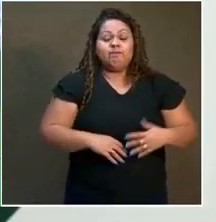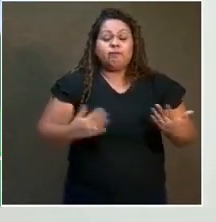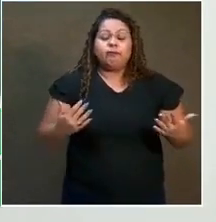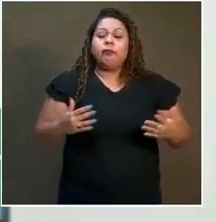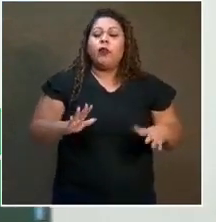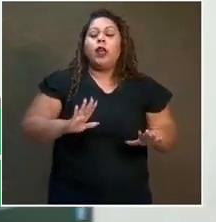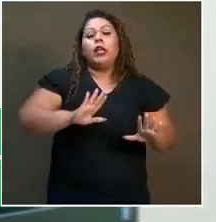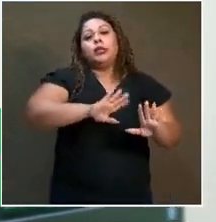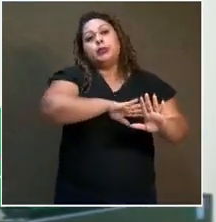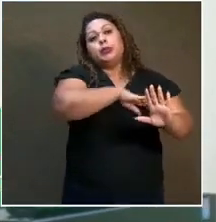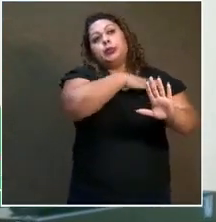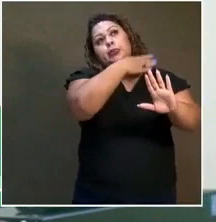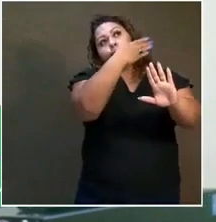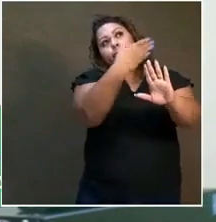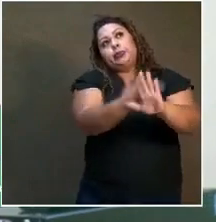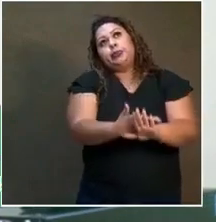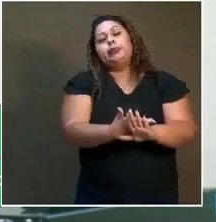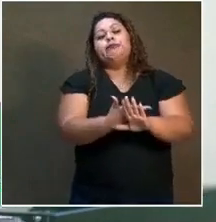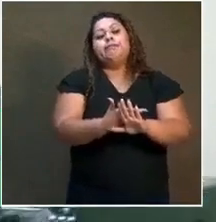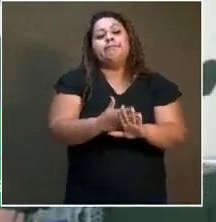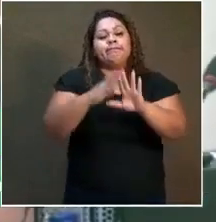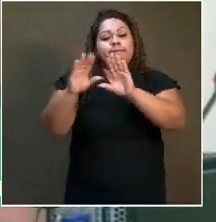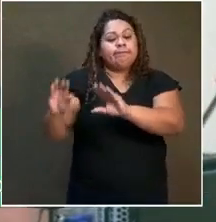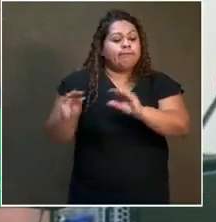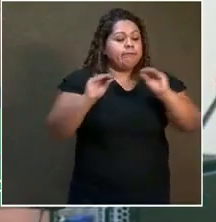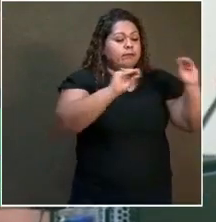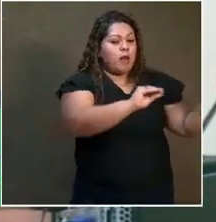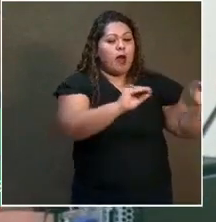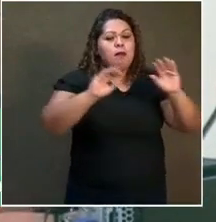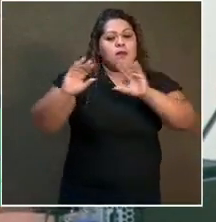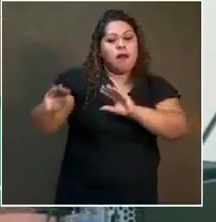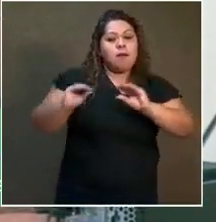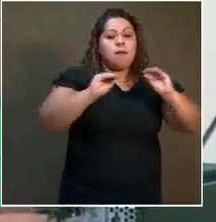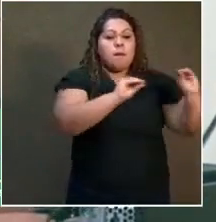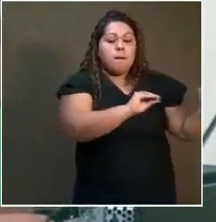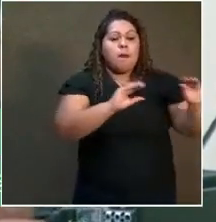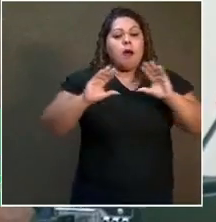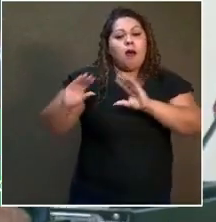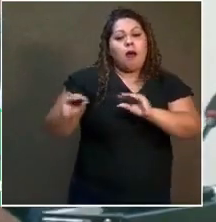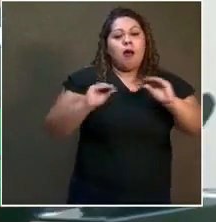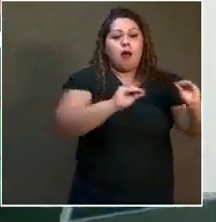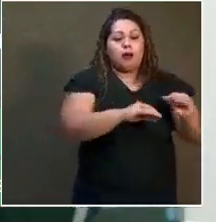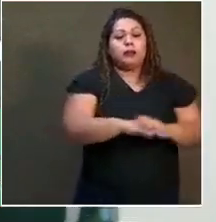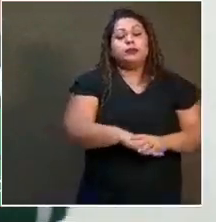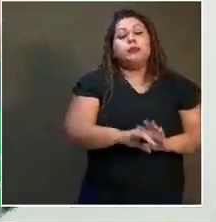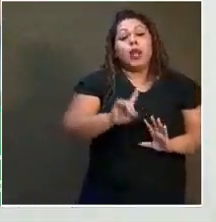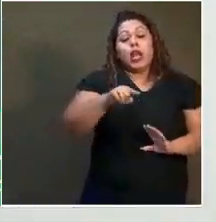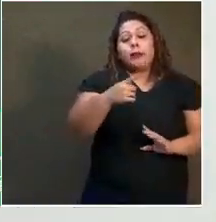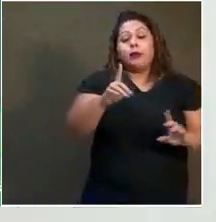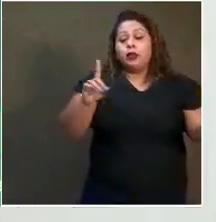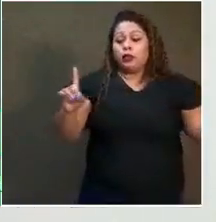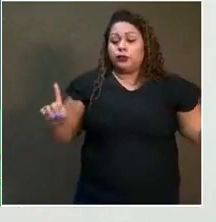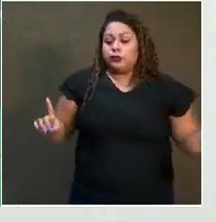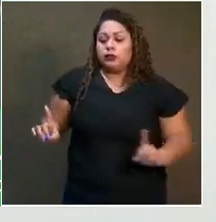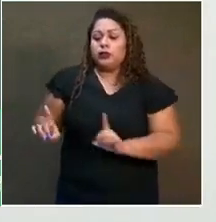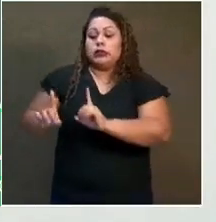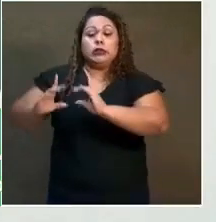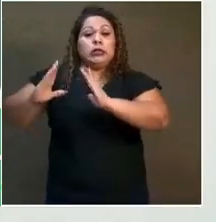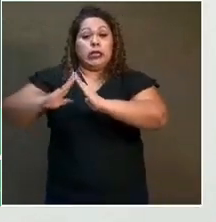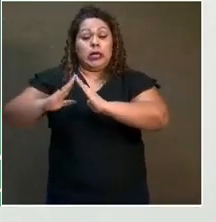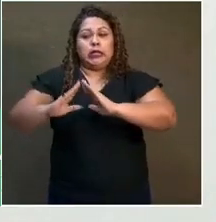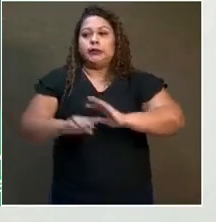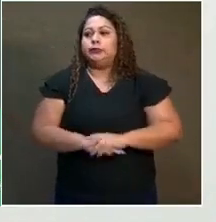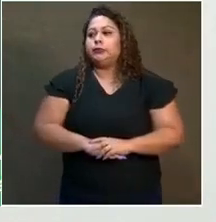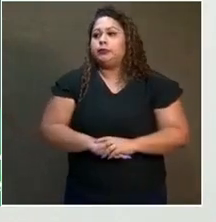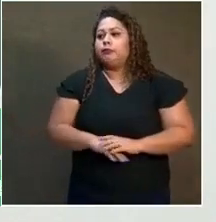Passou o dia todo fazendo mudanças. Quando ele chegou na casa, novamente, já nesse retorno,